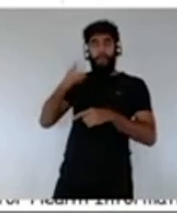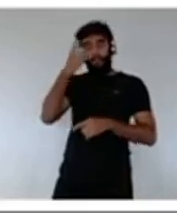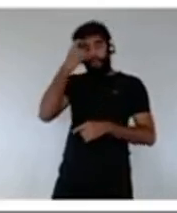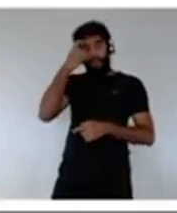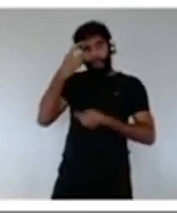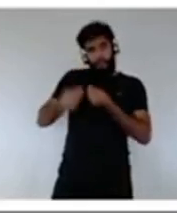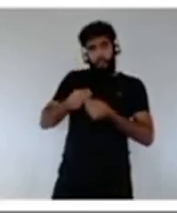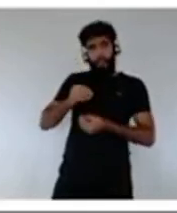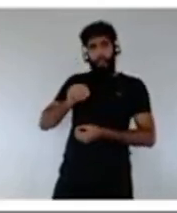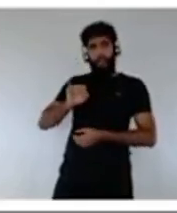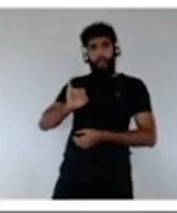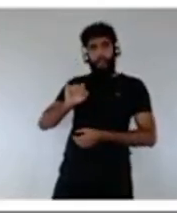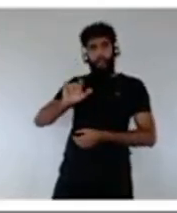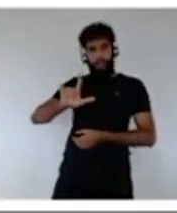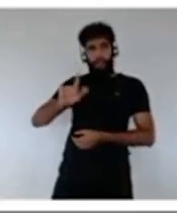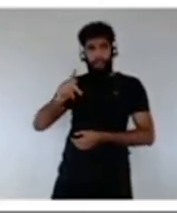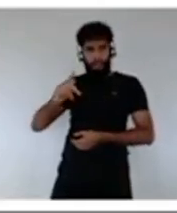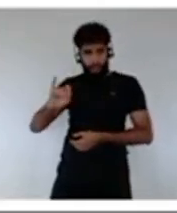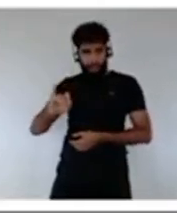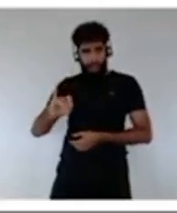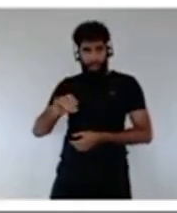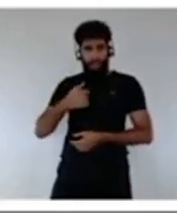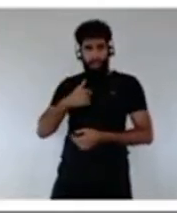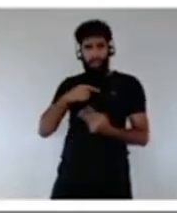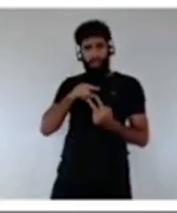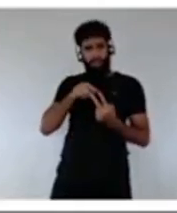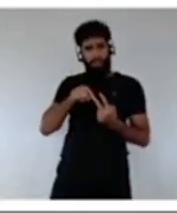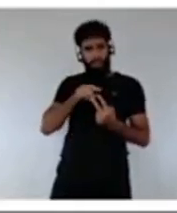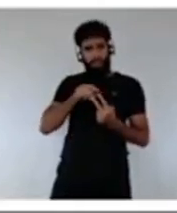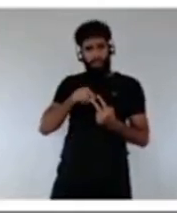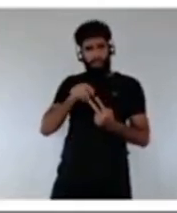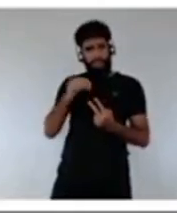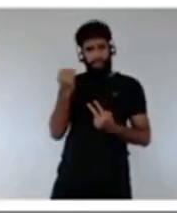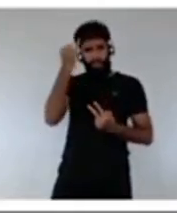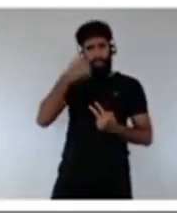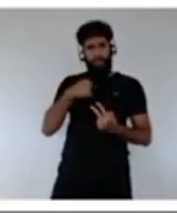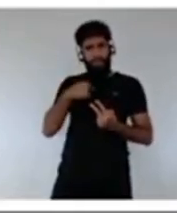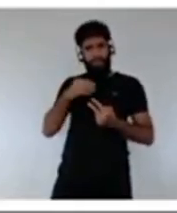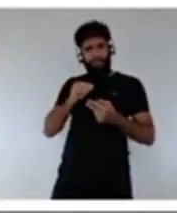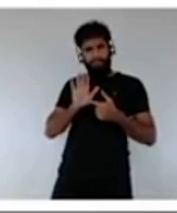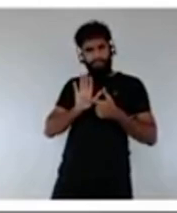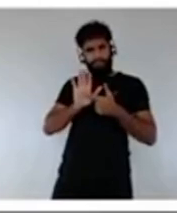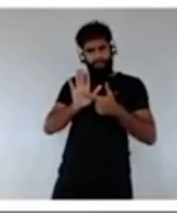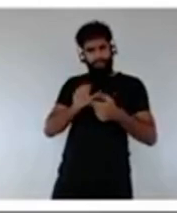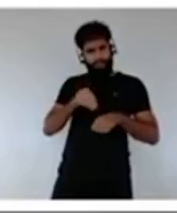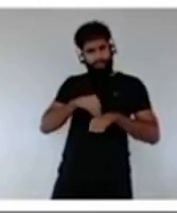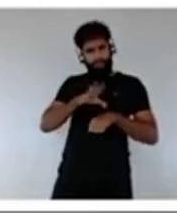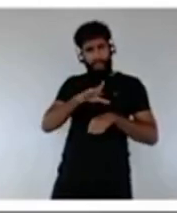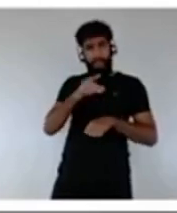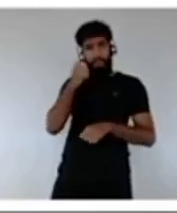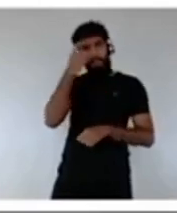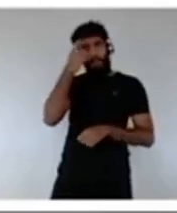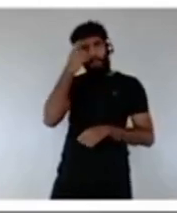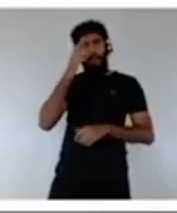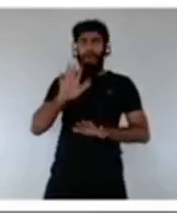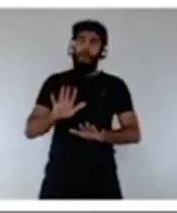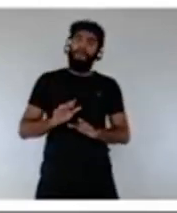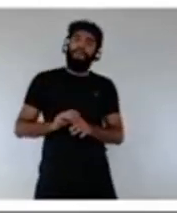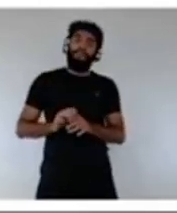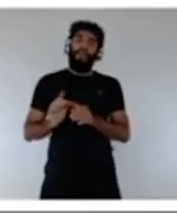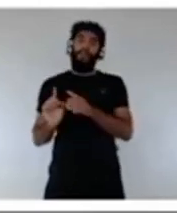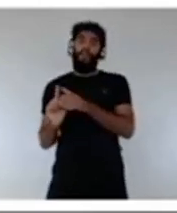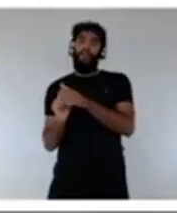ILPIs. E é isso que nós temos que pensar. Eu queria colocar duas questões para a gente pensar. O isolamento da sociedade